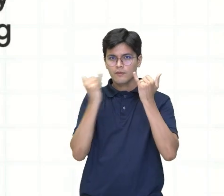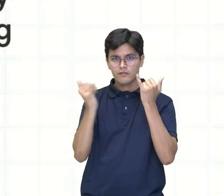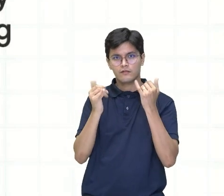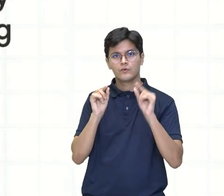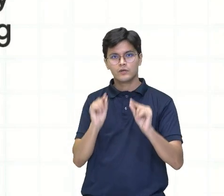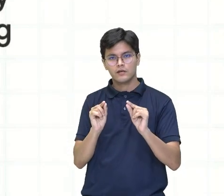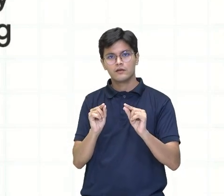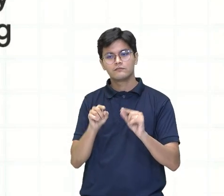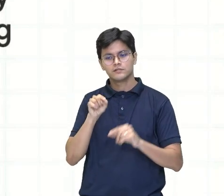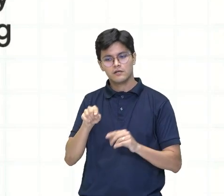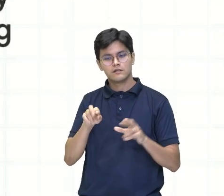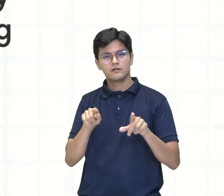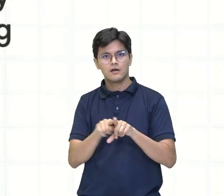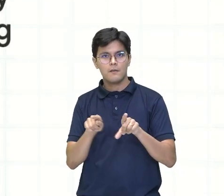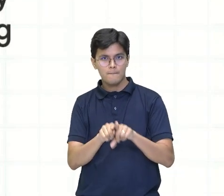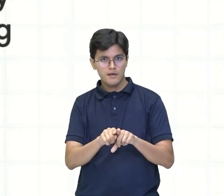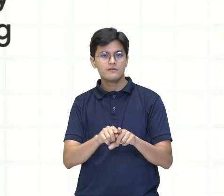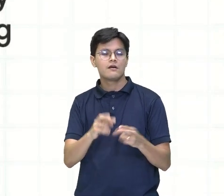né?